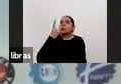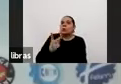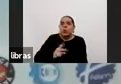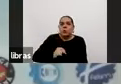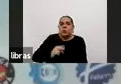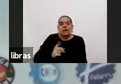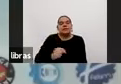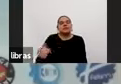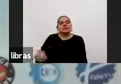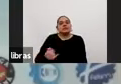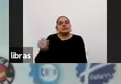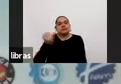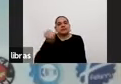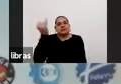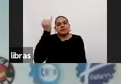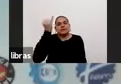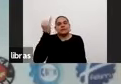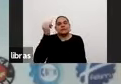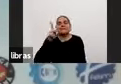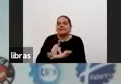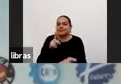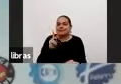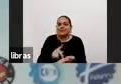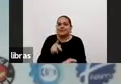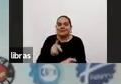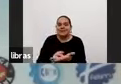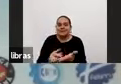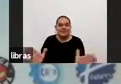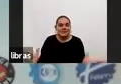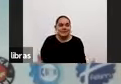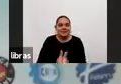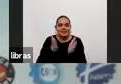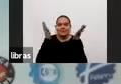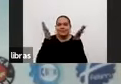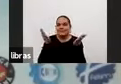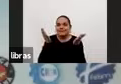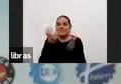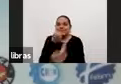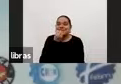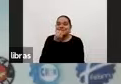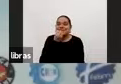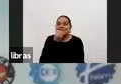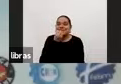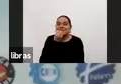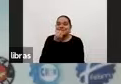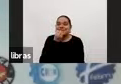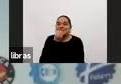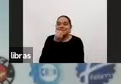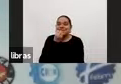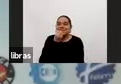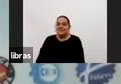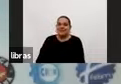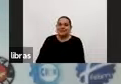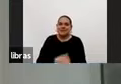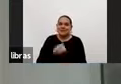Gente, realmente fantástico, que bom, até tivemos noções de história aqui